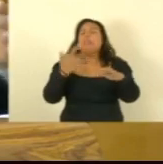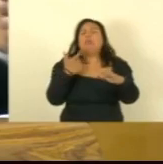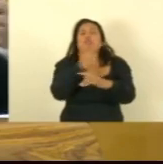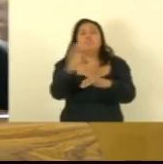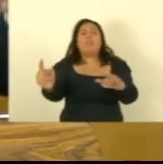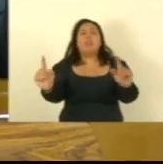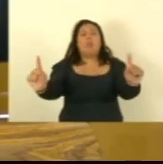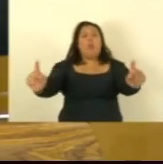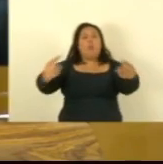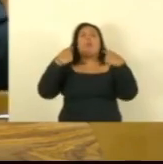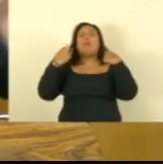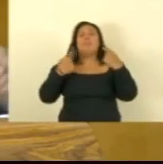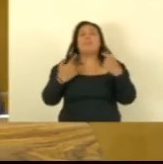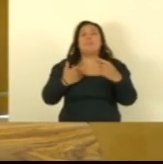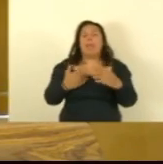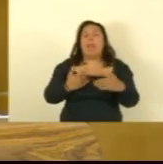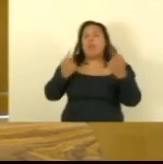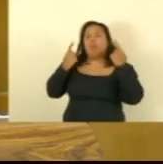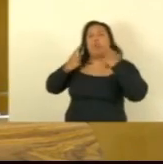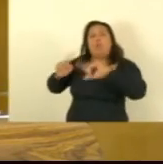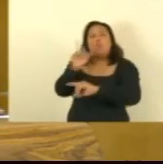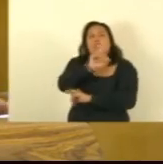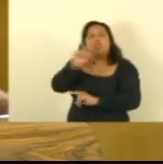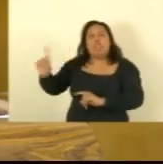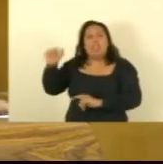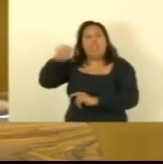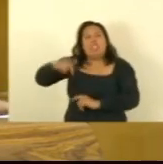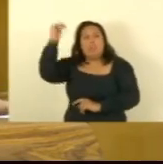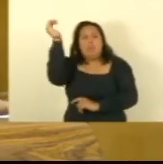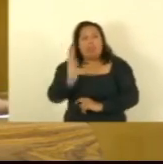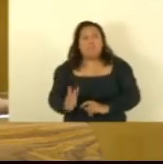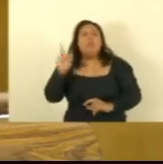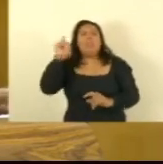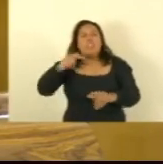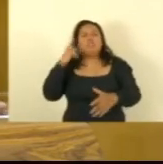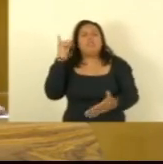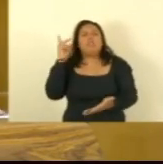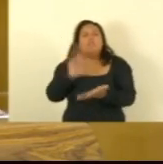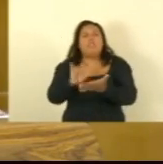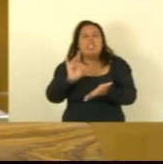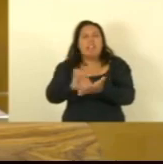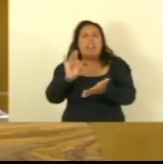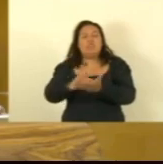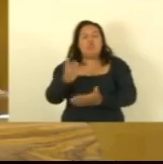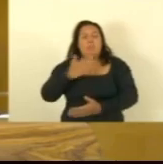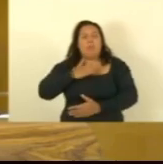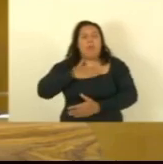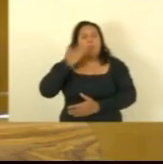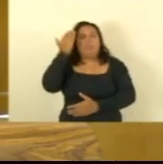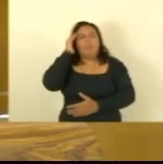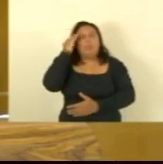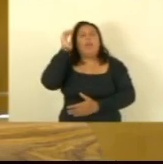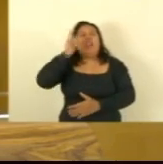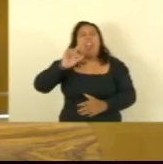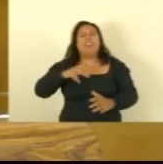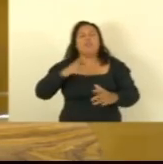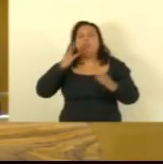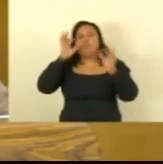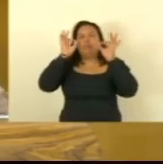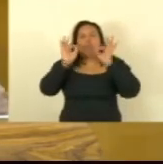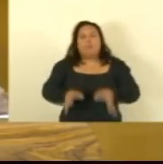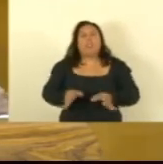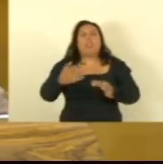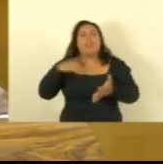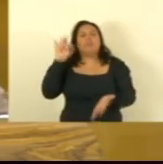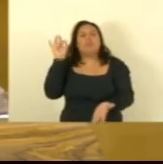para tentar incriminar a direita nesse país, que é quem realmente, efetivamente, no meu entender, que é a verdadeira ordem na nossa